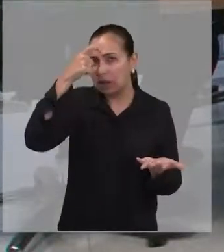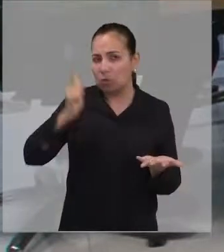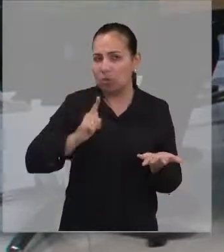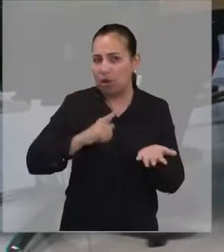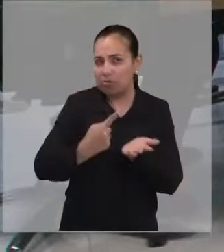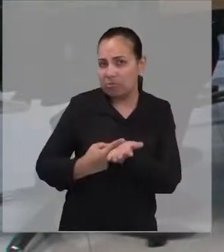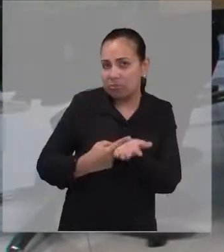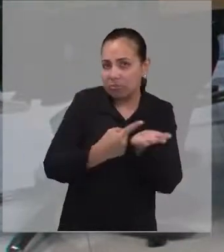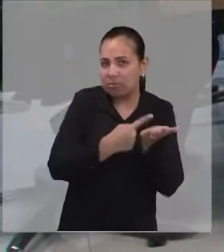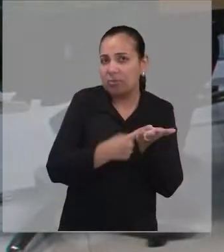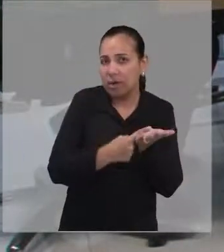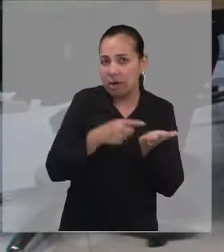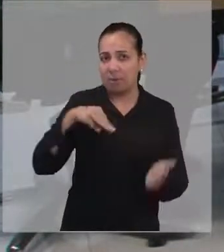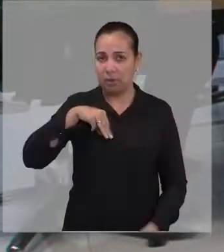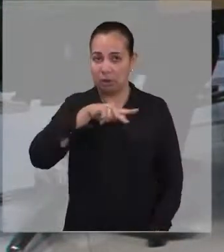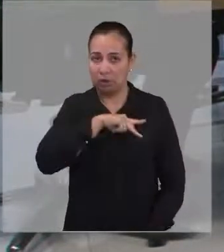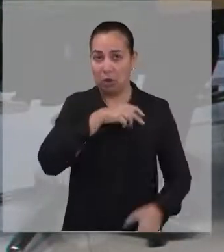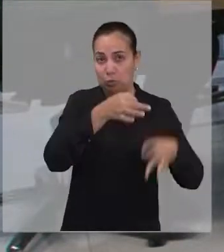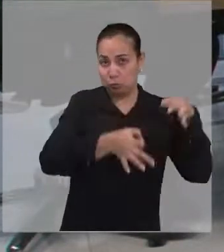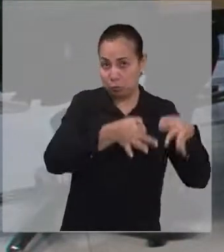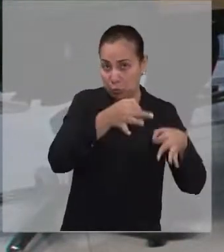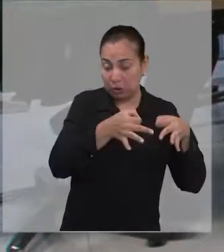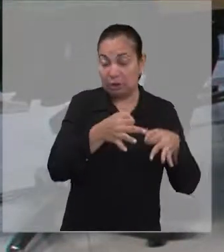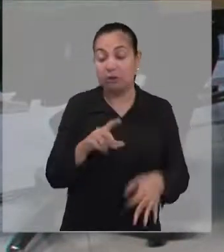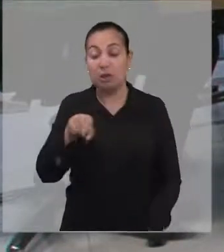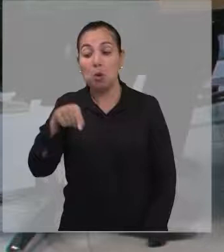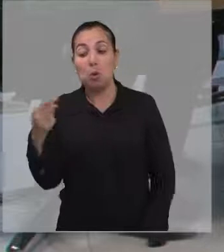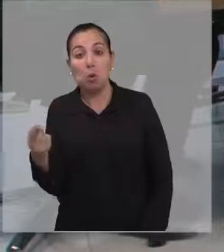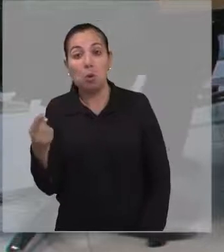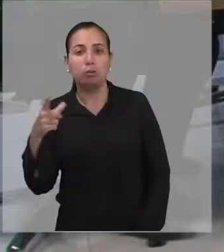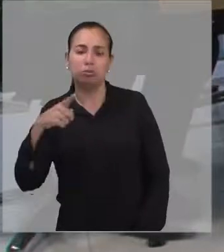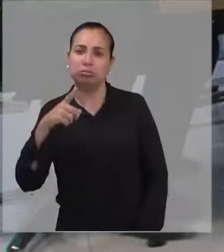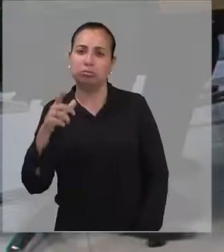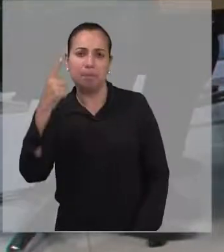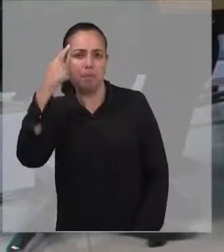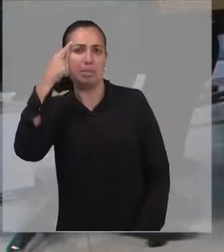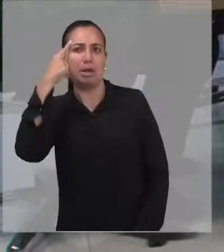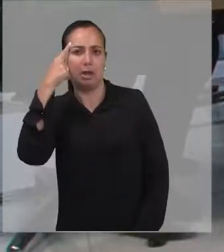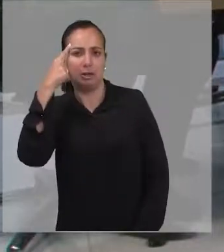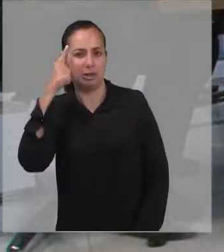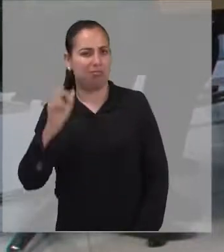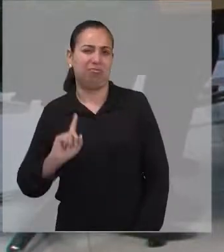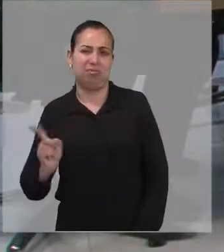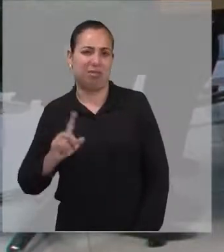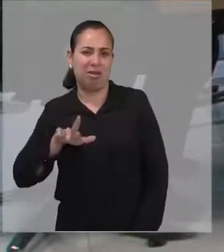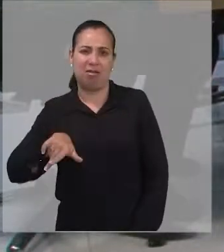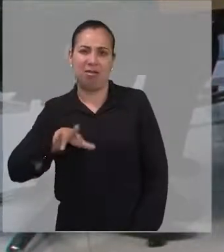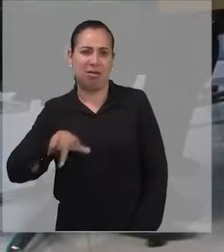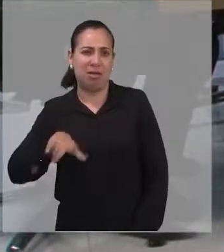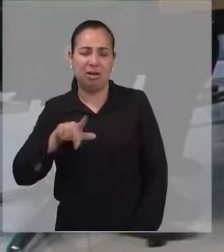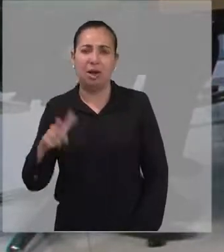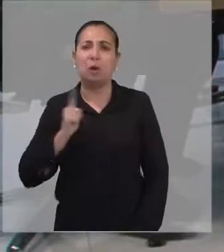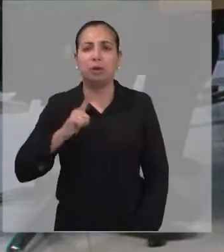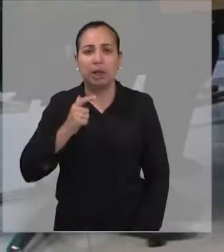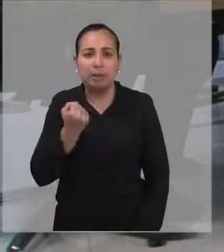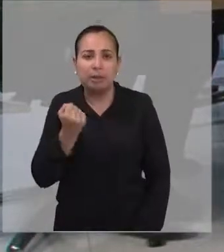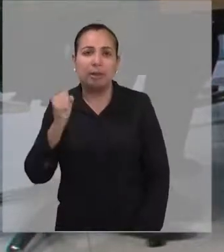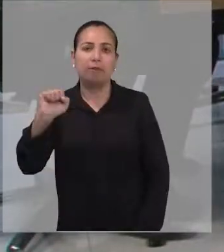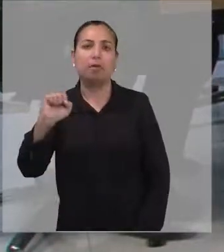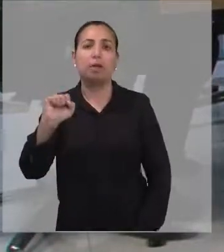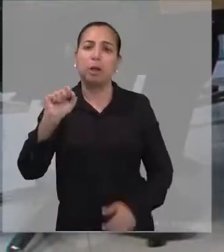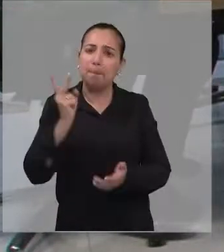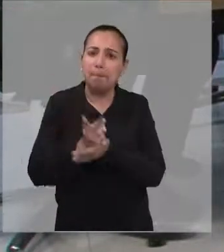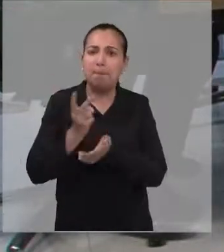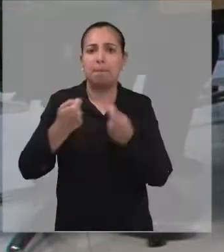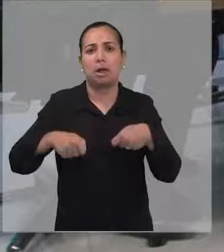houve conluio entre o Ministério Público e o juiz. Do outro lado, os que, ao entenderem que não, ao defender a